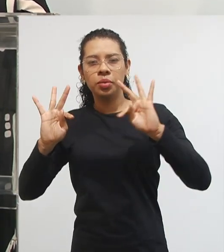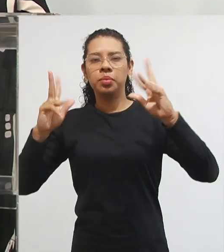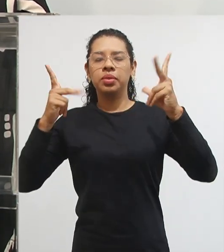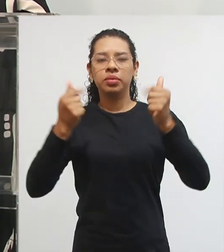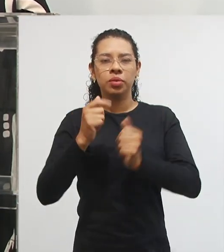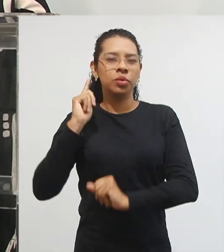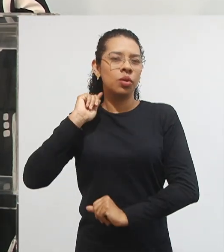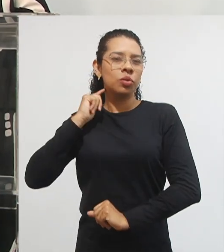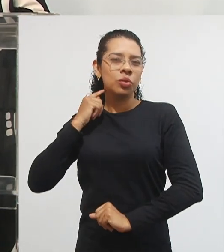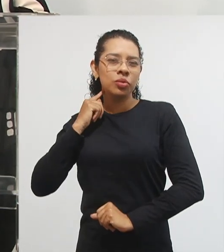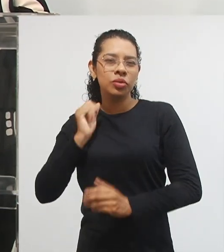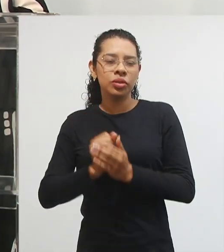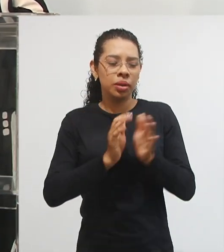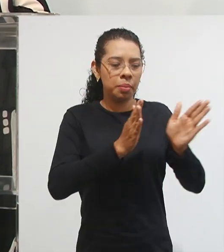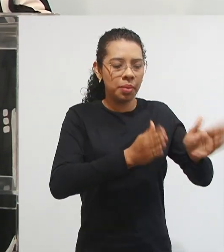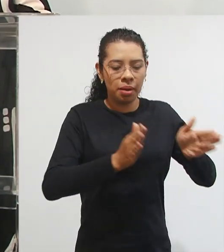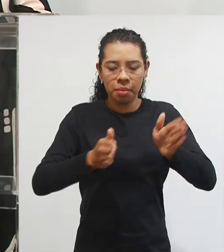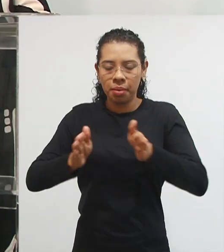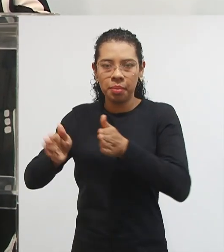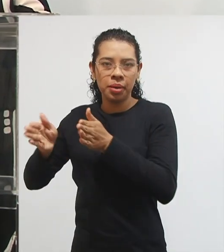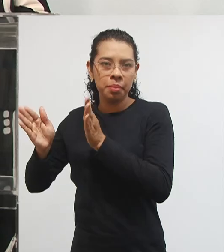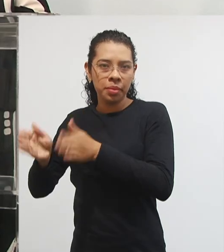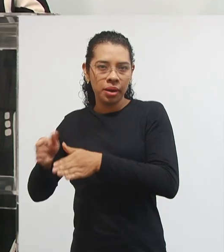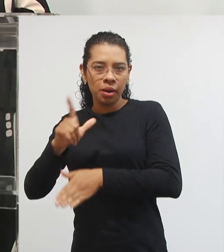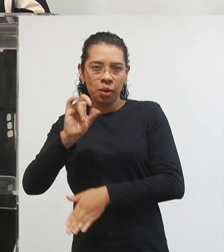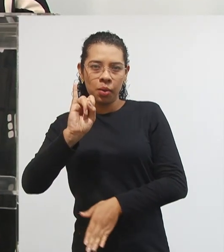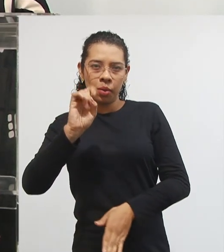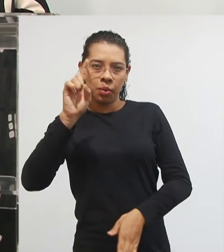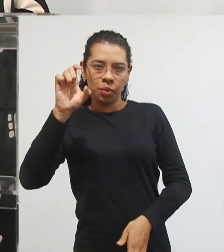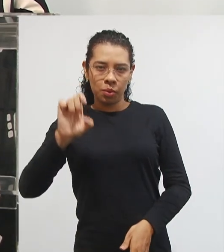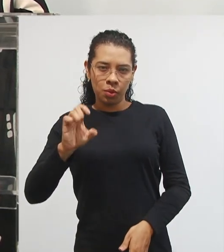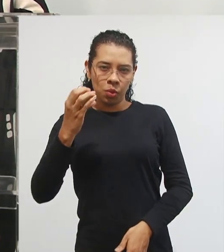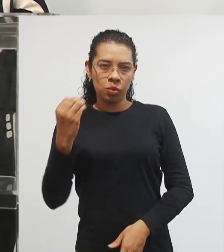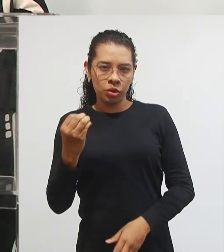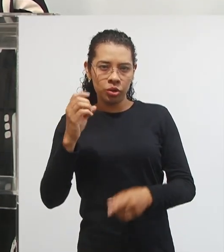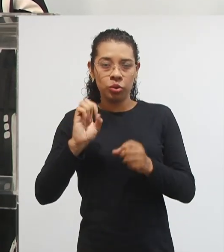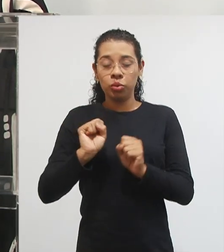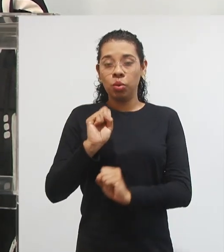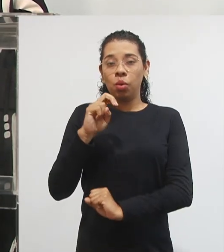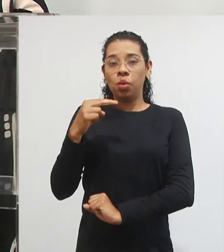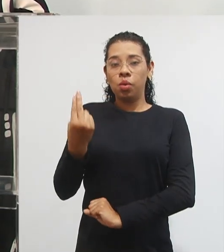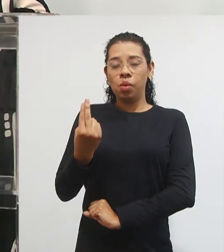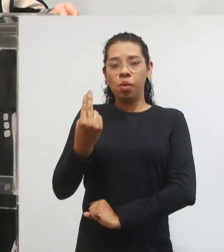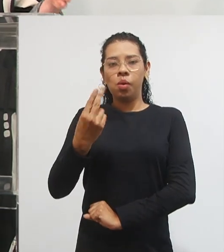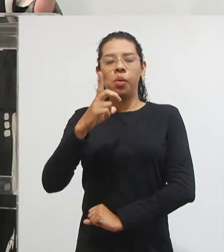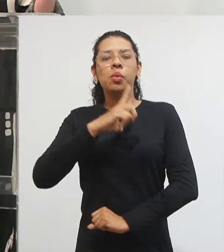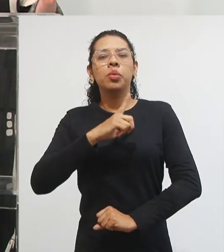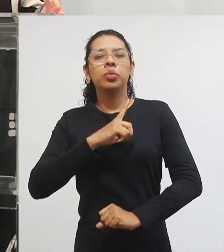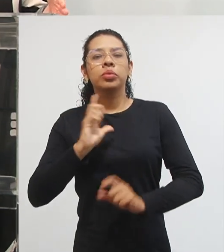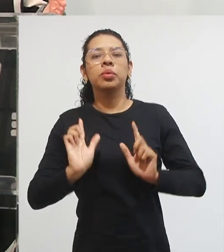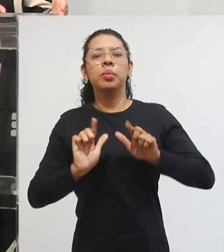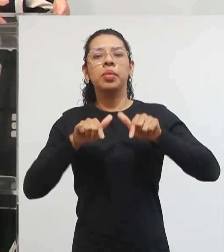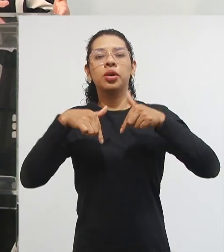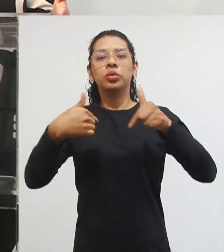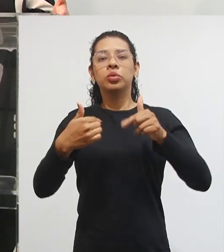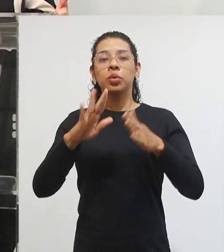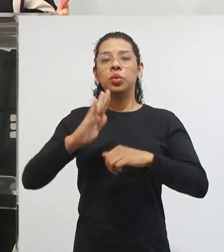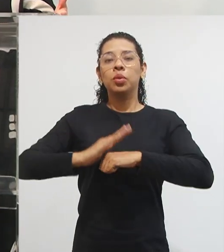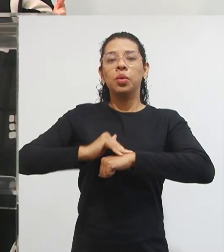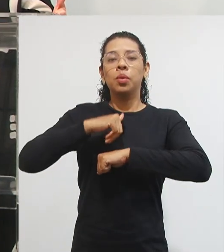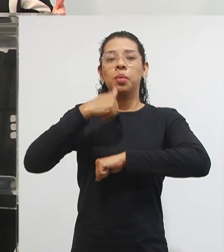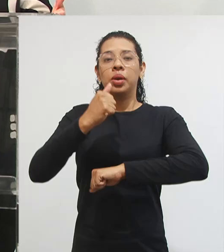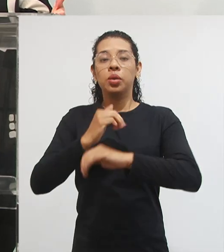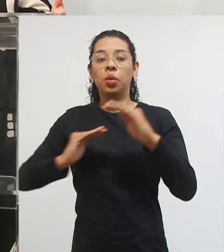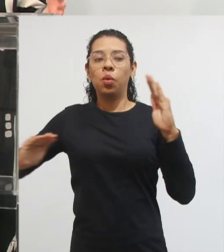resíduos secos e resíduos orgânicos, ou para agir de forma melhor no trânsito, quando, por exemplo, o Detran faz